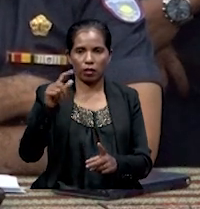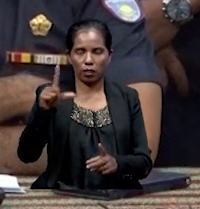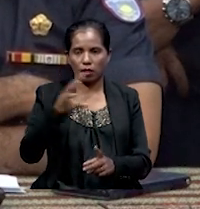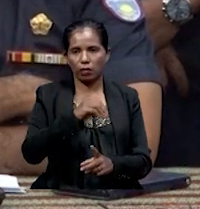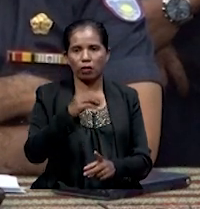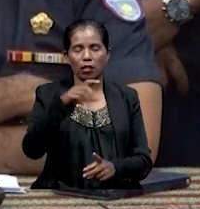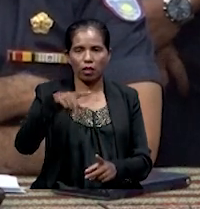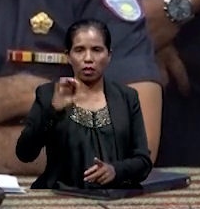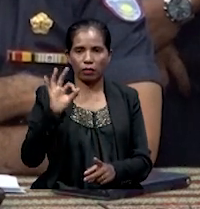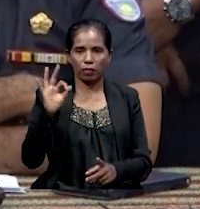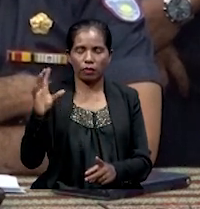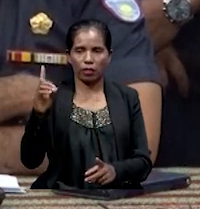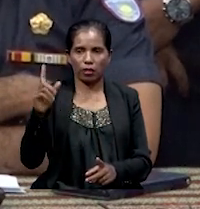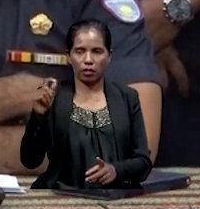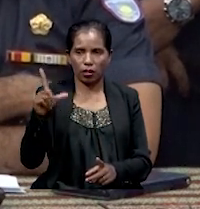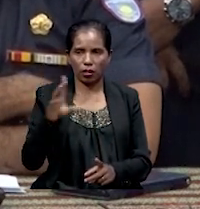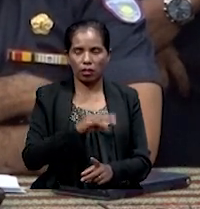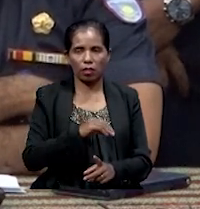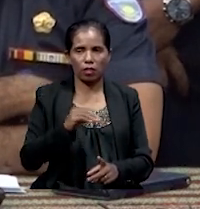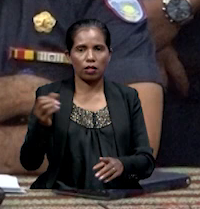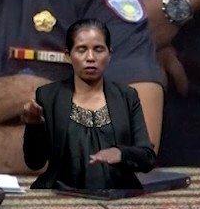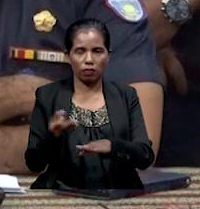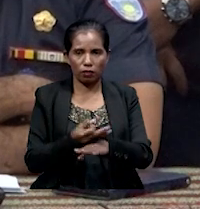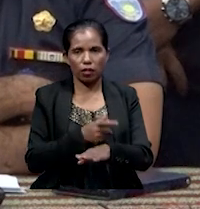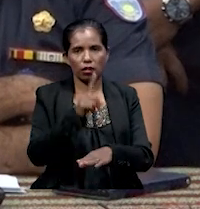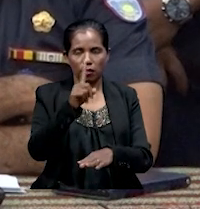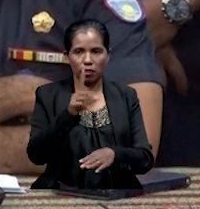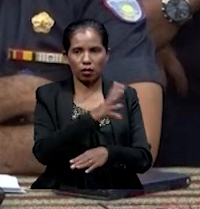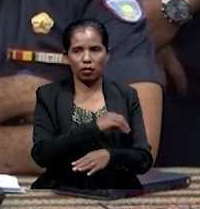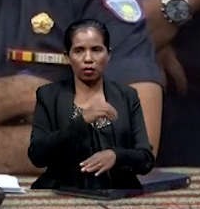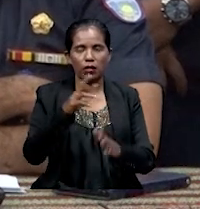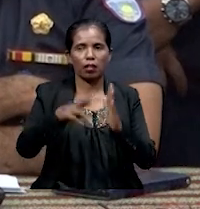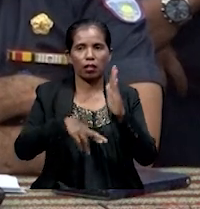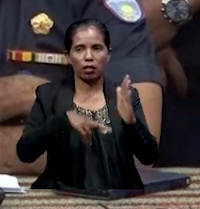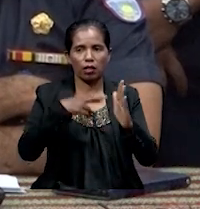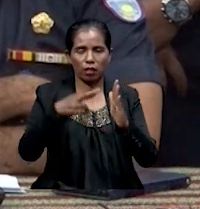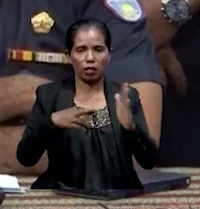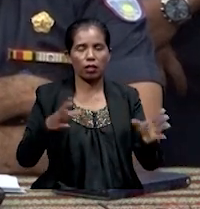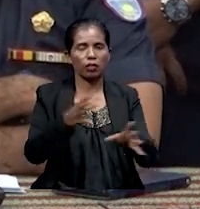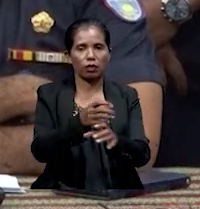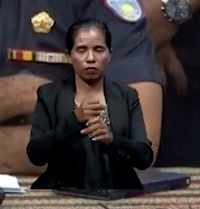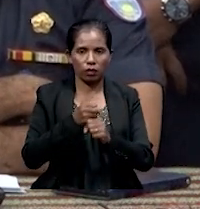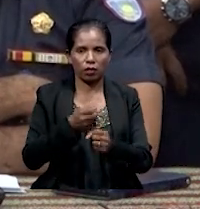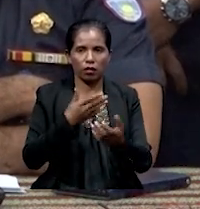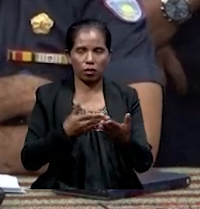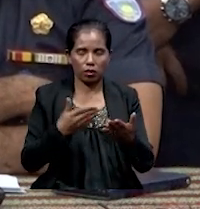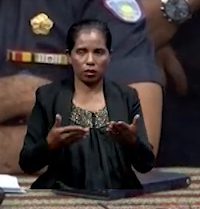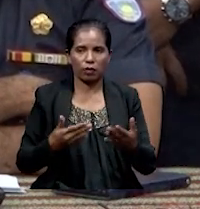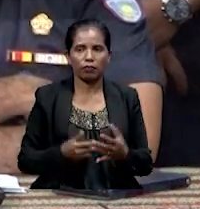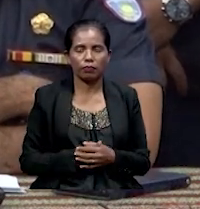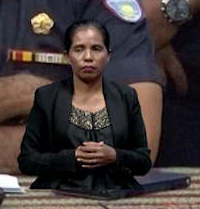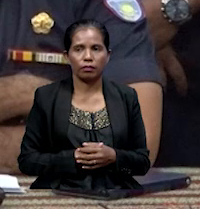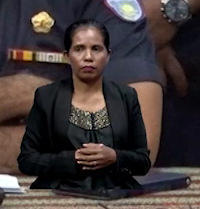Assina, né, aliás, né, documento ida, documento selo ida, mas regra de empenhamento de armas, regra de empenhamento